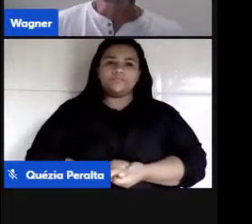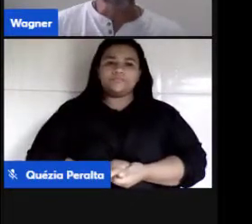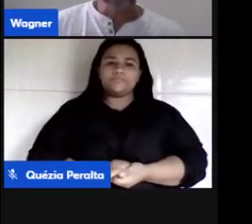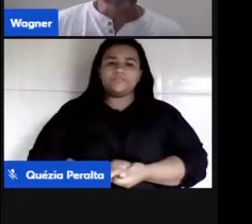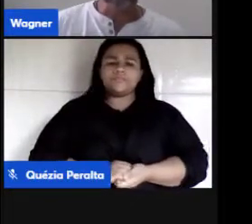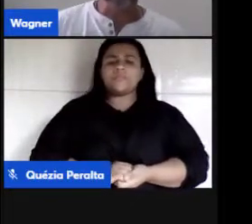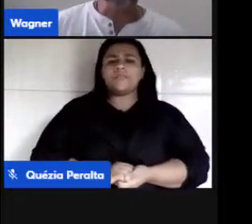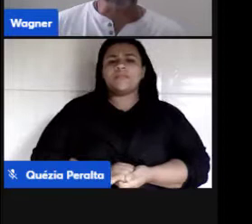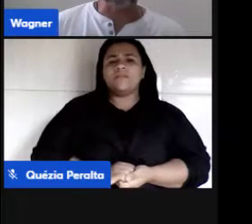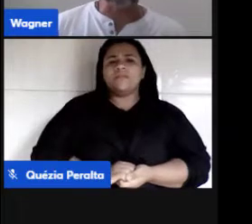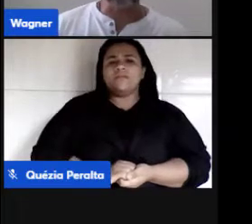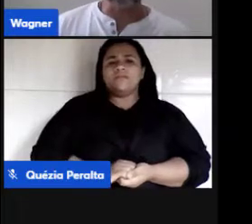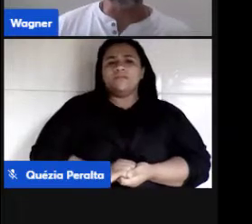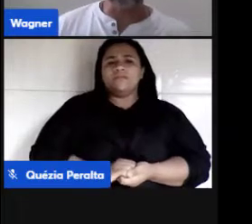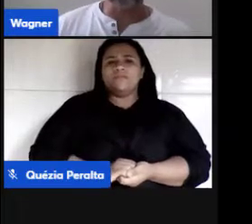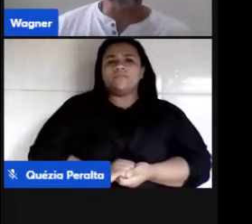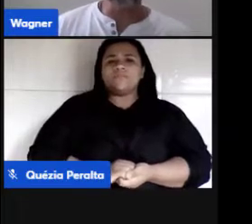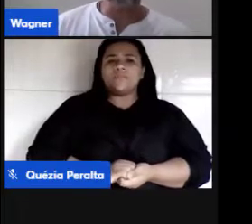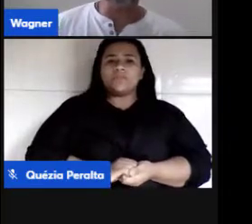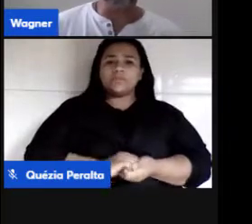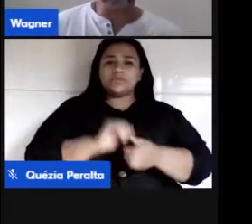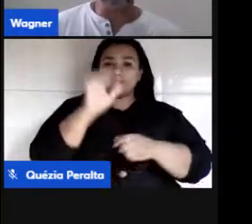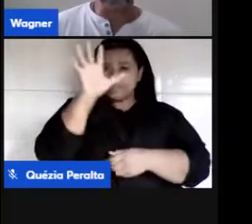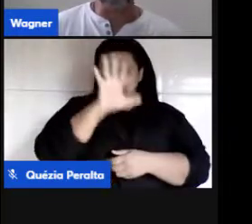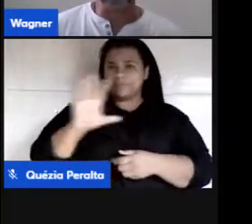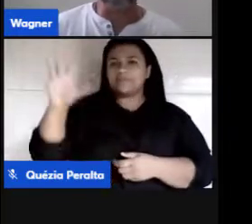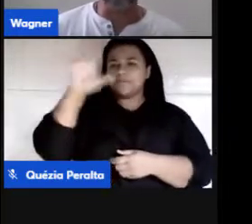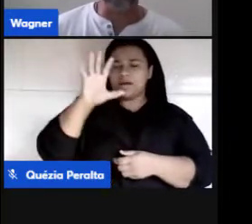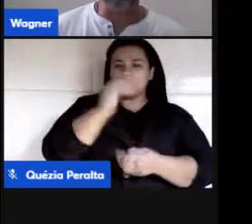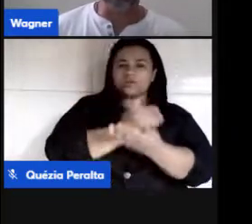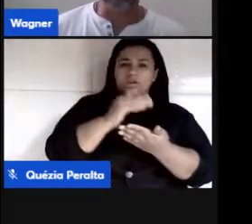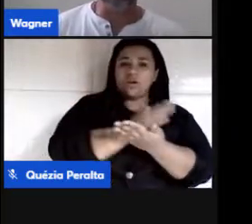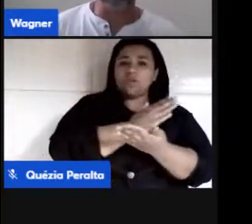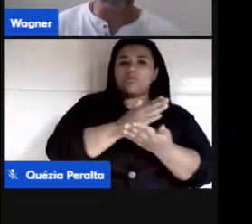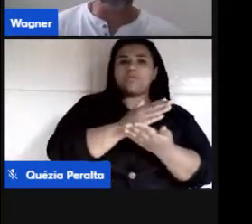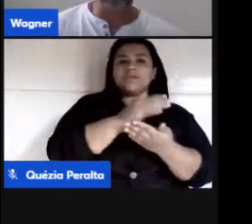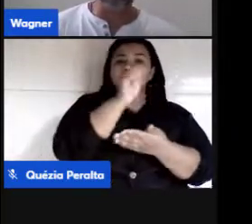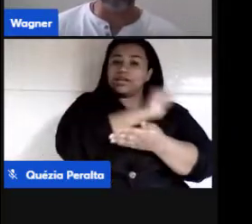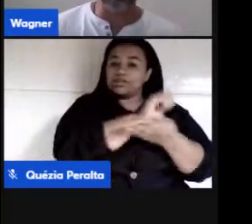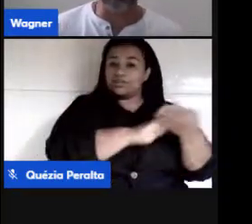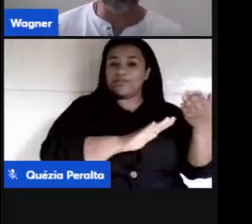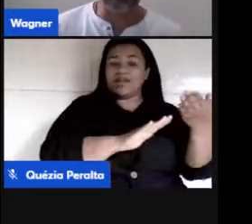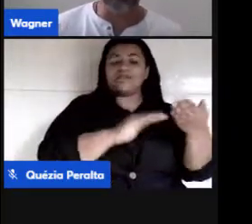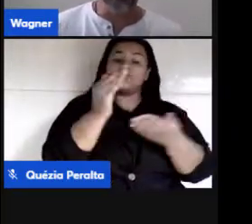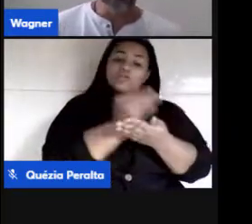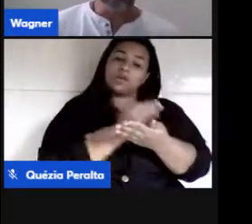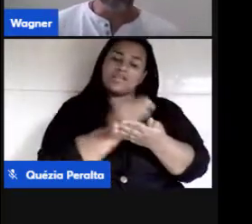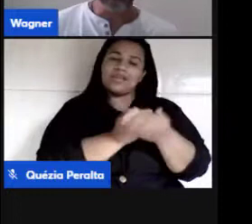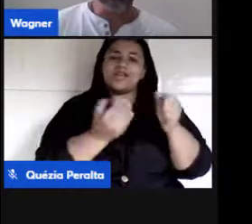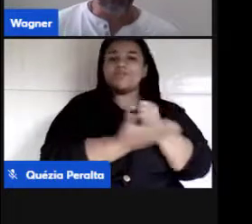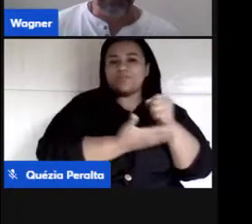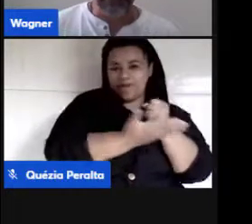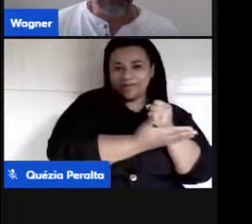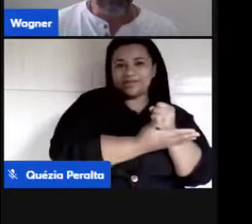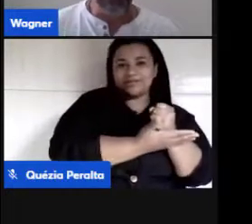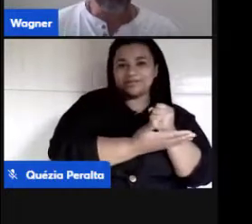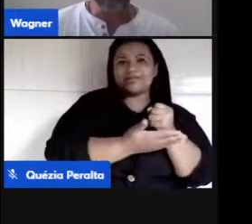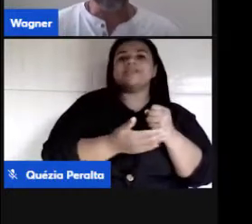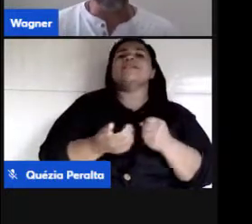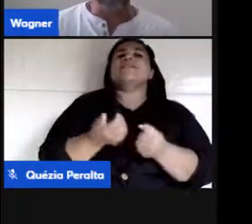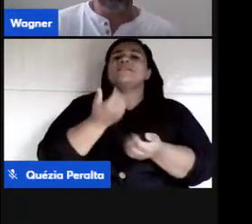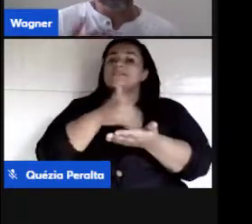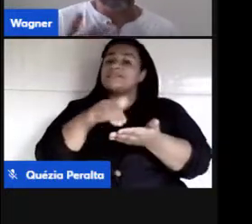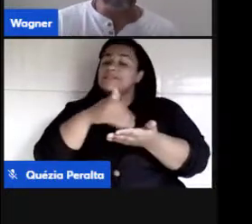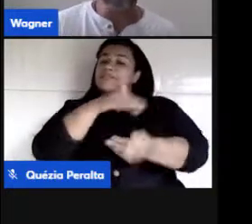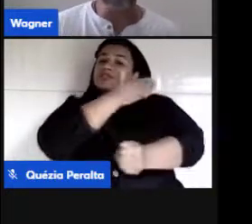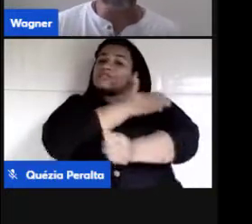Aqui, nessa ilustração, são algumas das atividades do caderno complementar elaborados por nós, da GEFEM, da